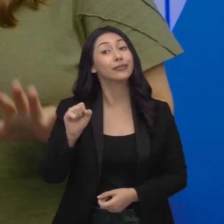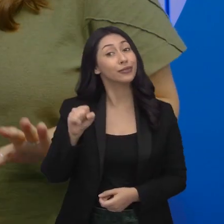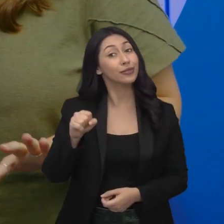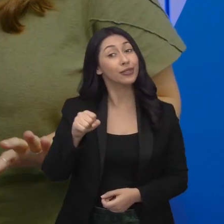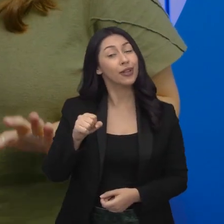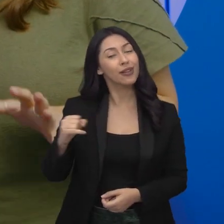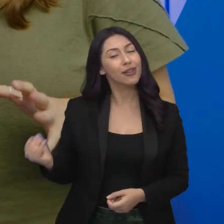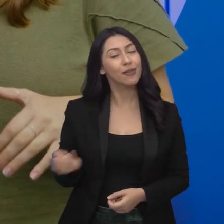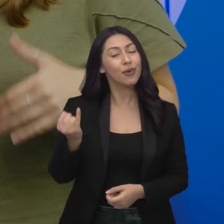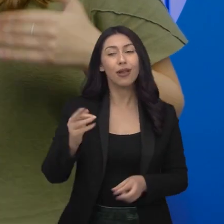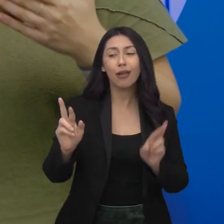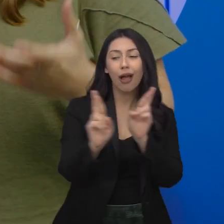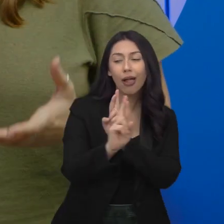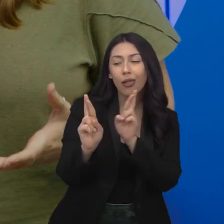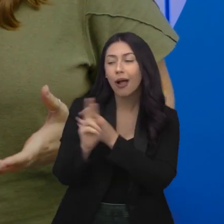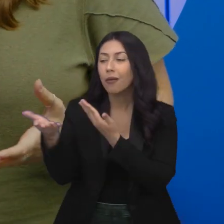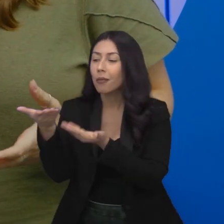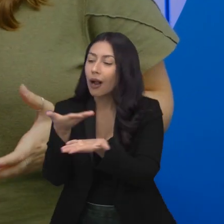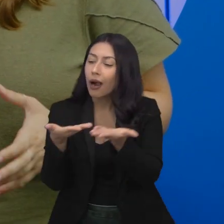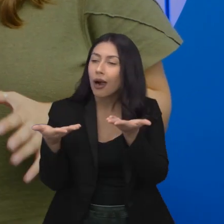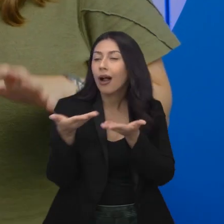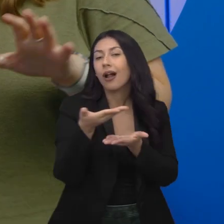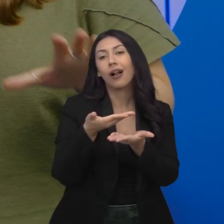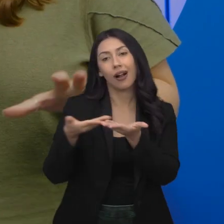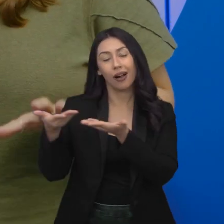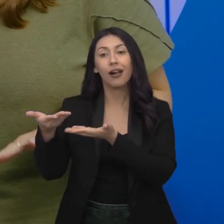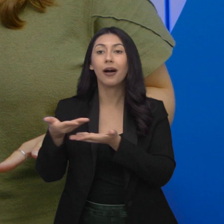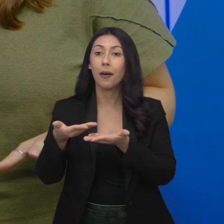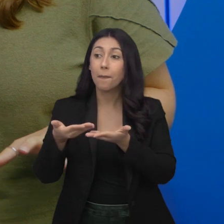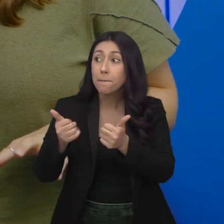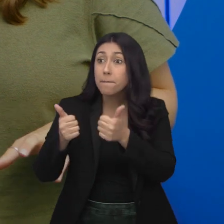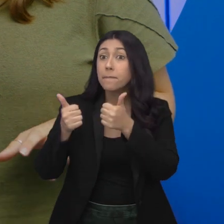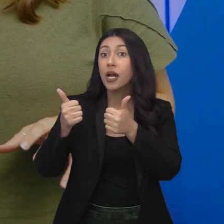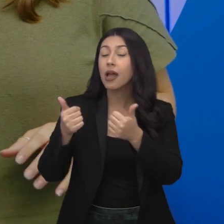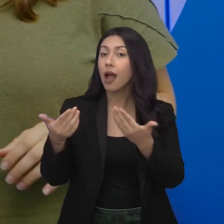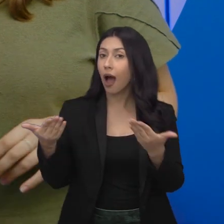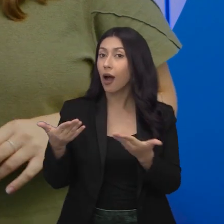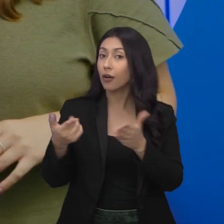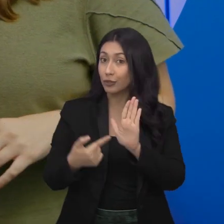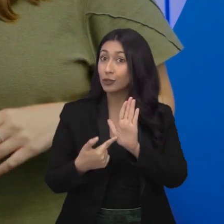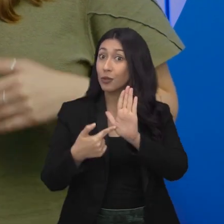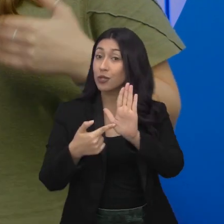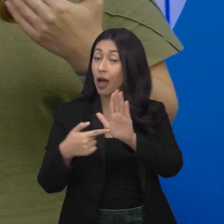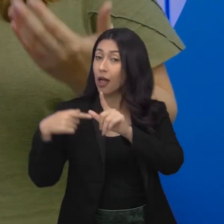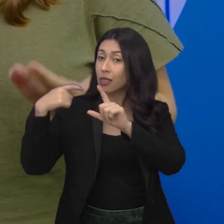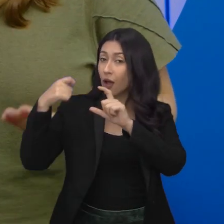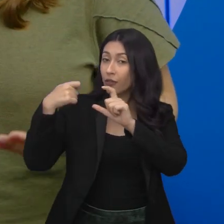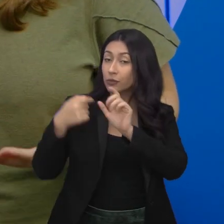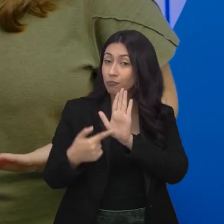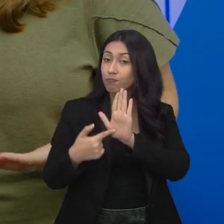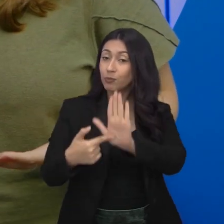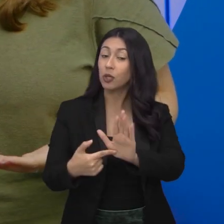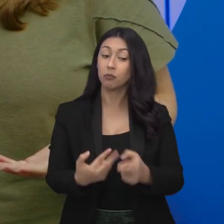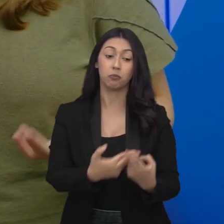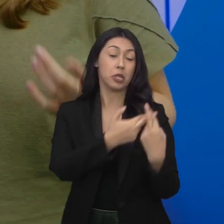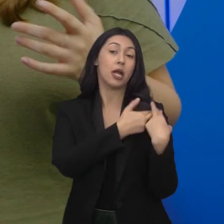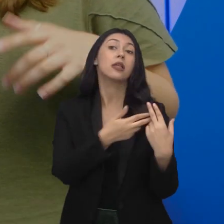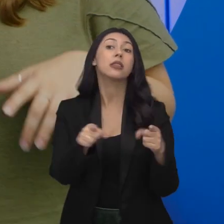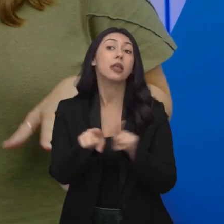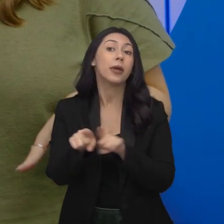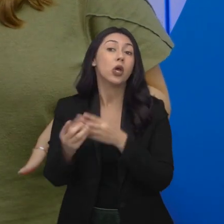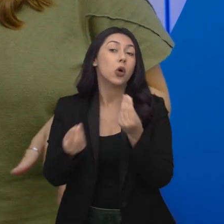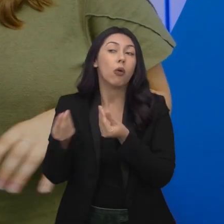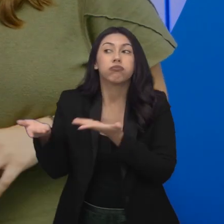é fundamental se relacionar bem com os vizinhos e com o ambiente comum. Você confere agora um VT que mostra essas responsabilidades e como